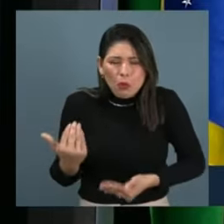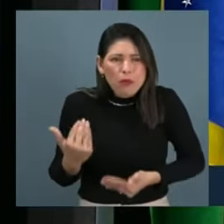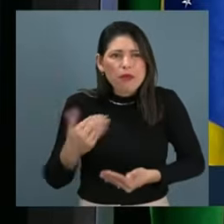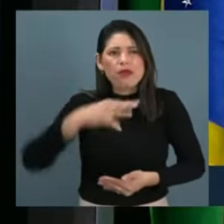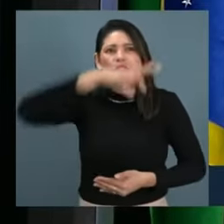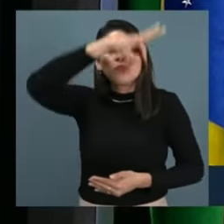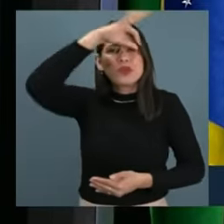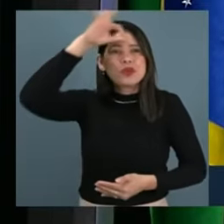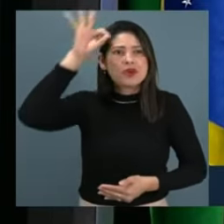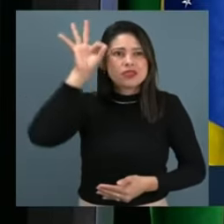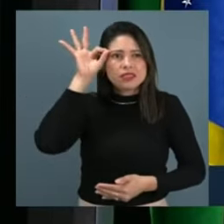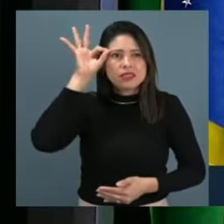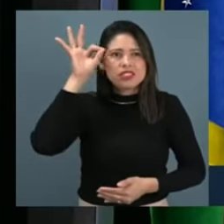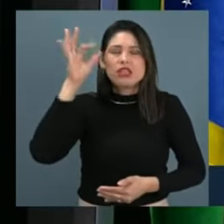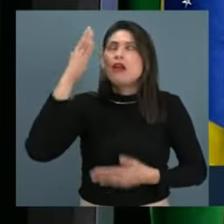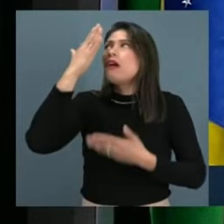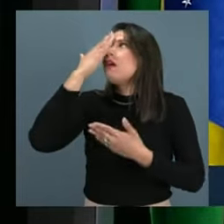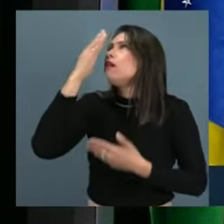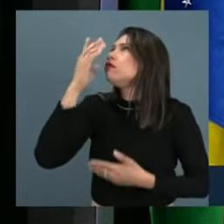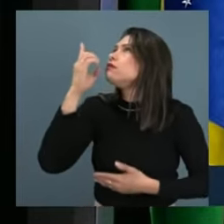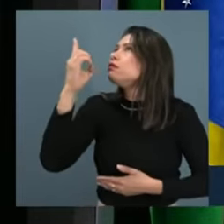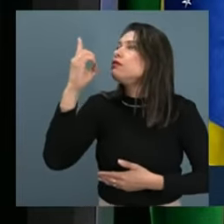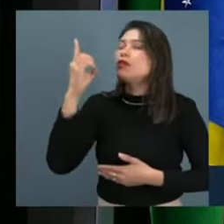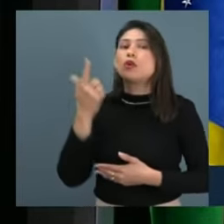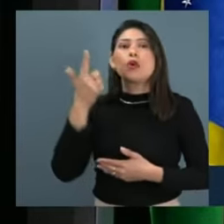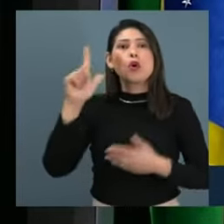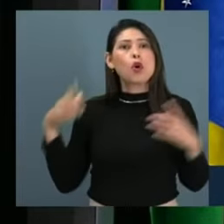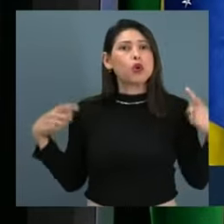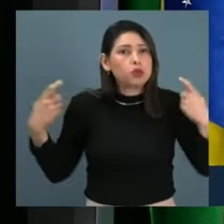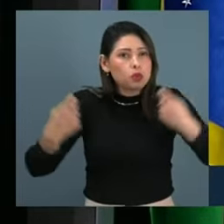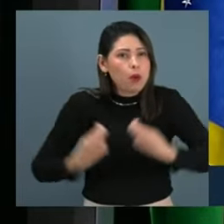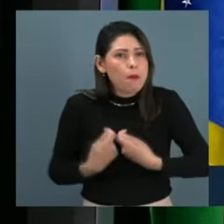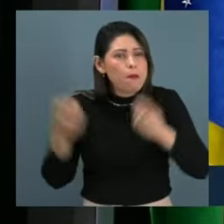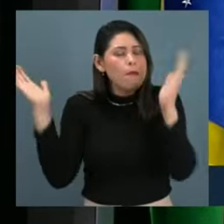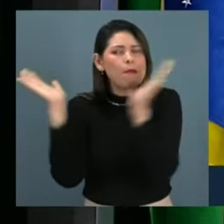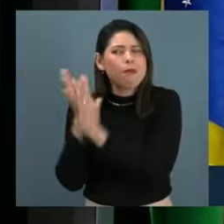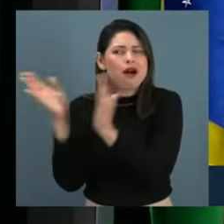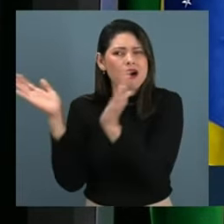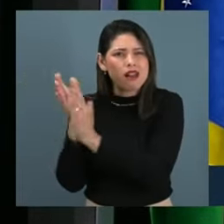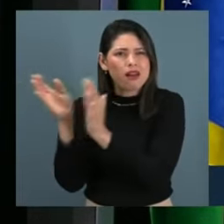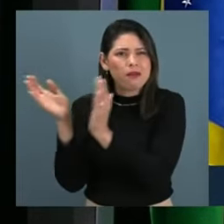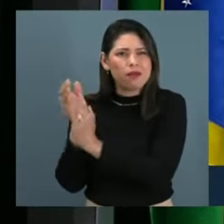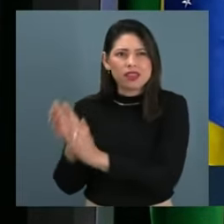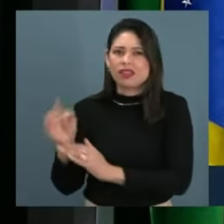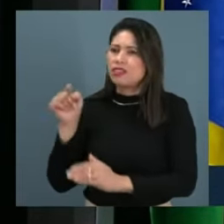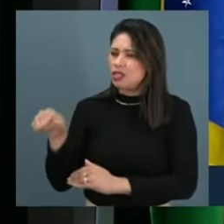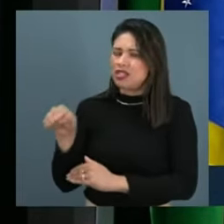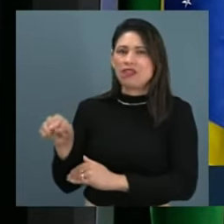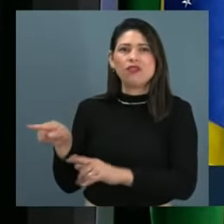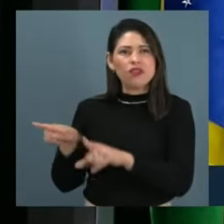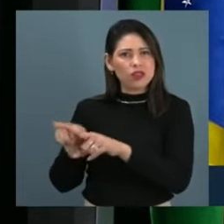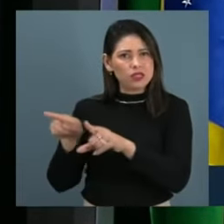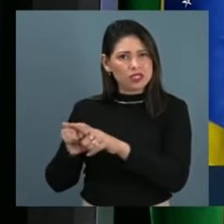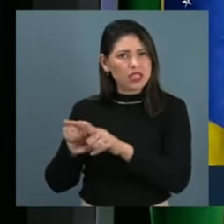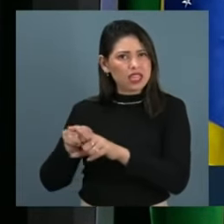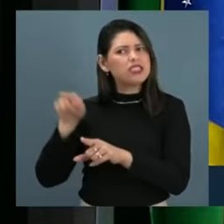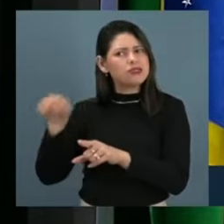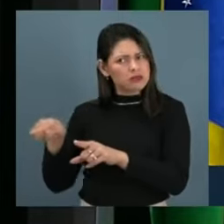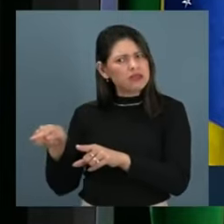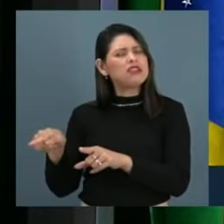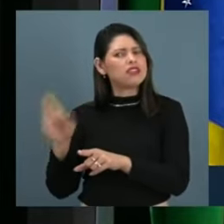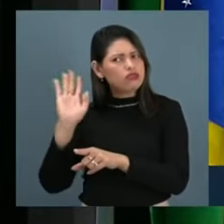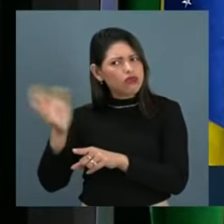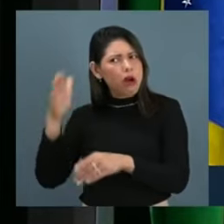Graças a Deus, os outros ministros reagiram. Parabéns aos outros ministros, que foram lá e deixaram praticamente o